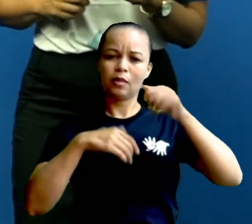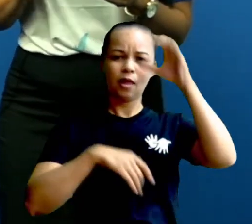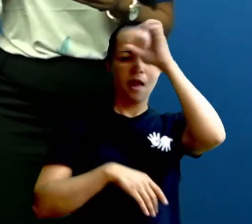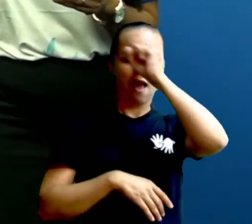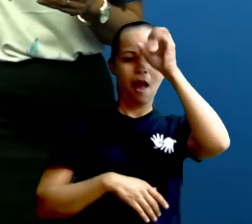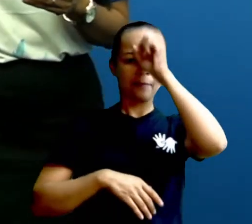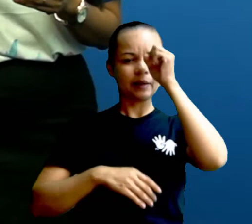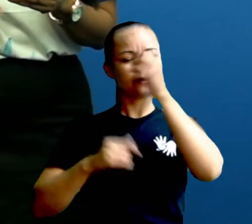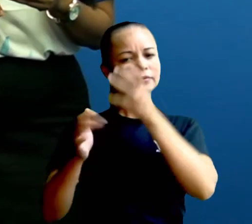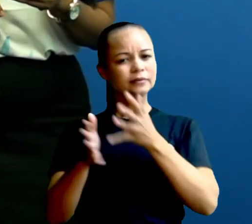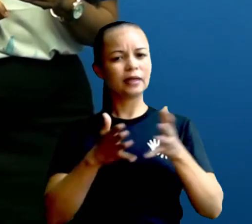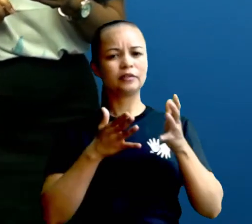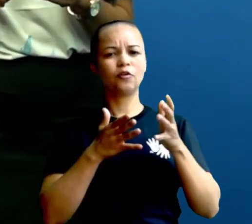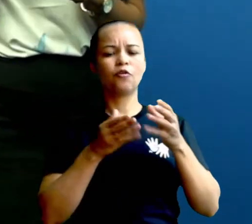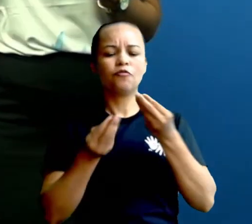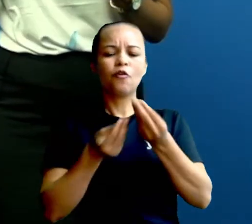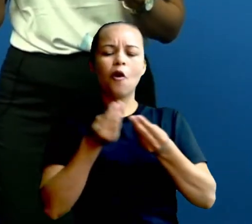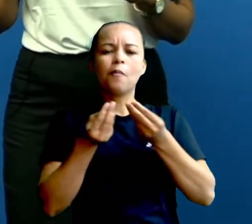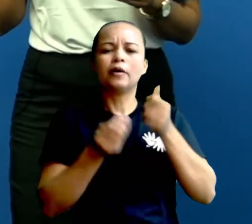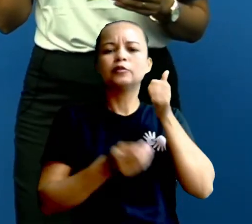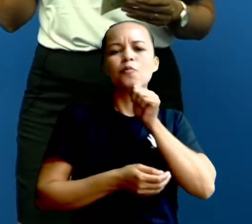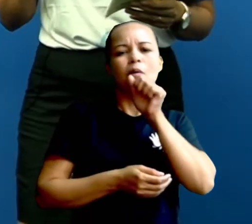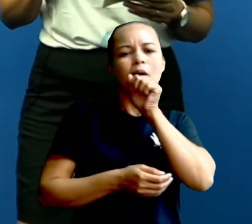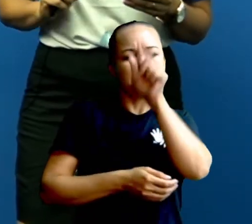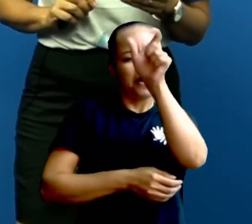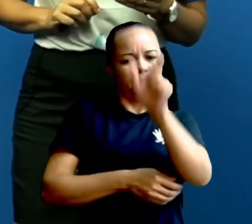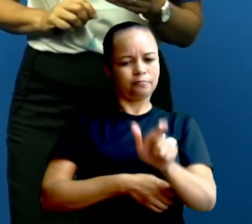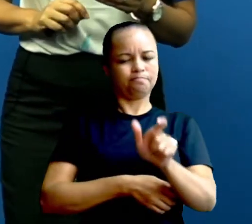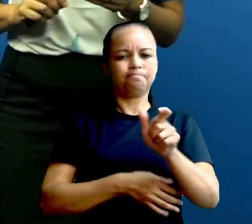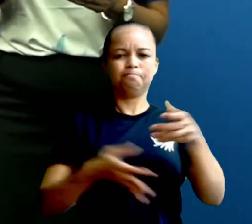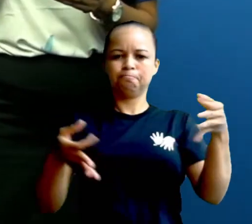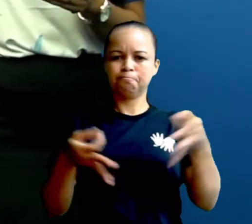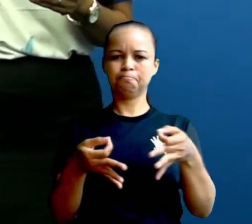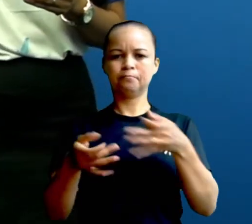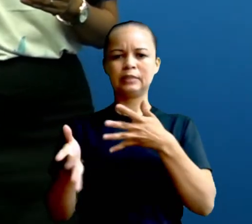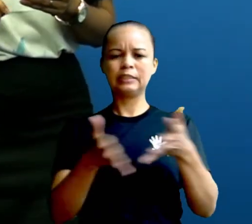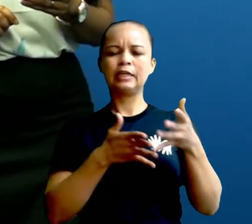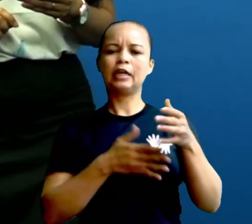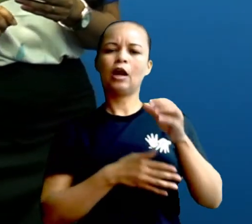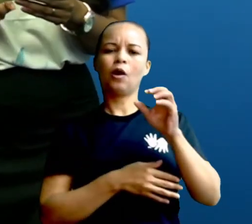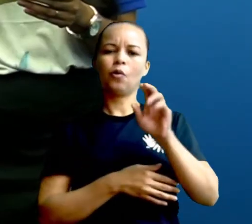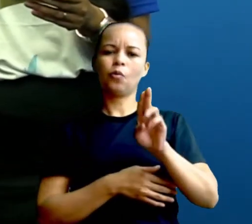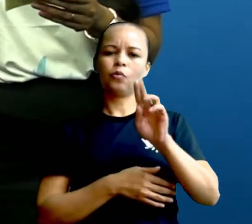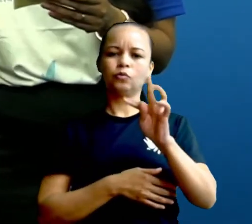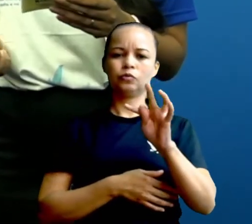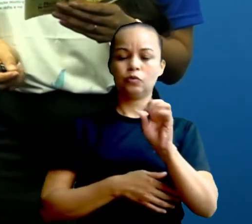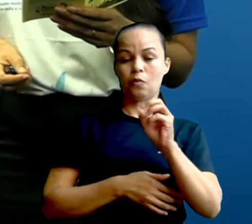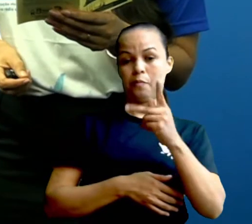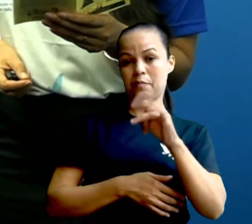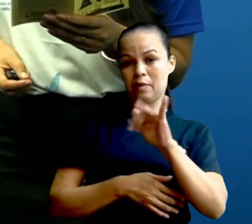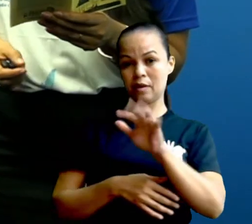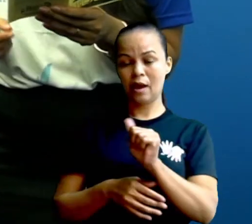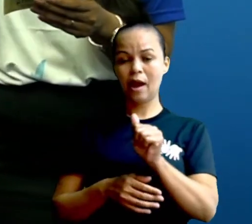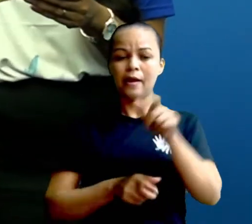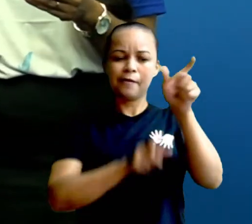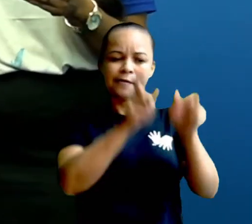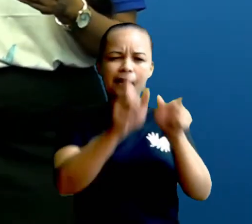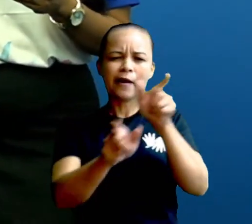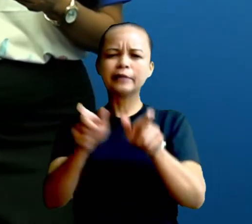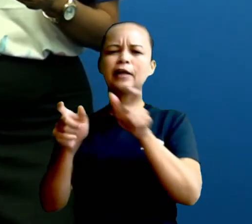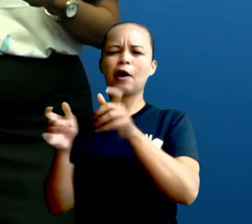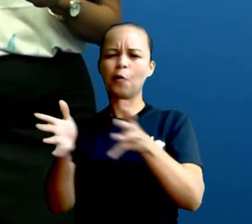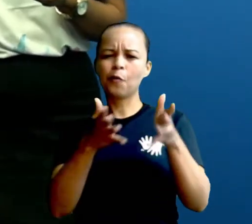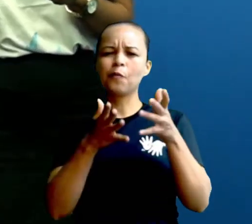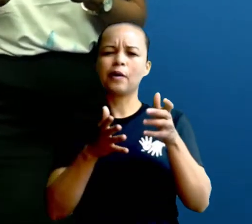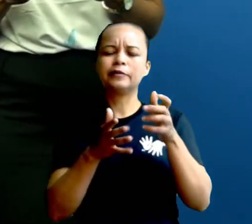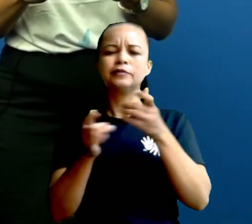aprendizado, pois não tem um manual, formando a mãe ideal. Seria até utopia, cada mãe tem o seu jeito, e é nesse